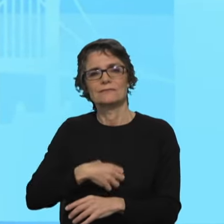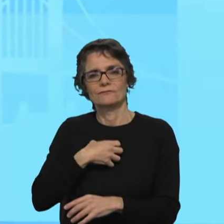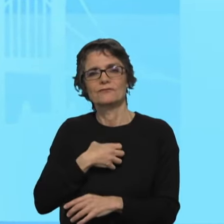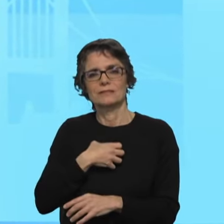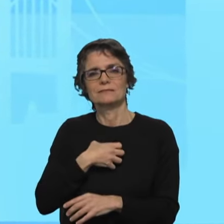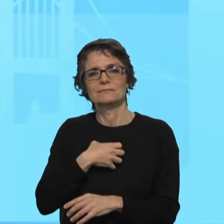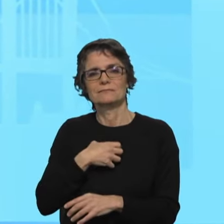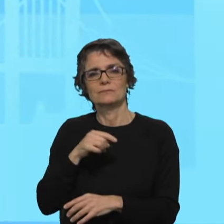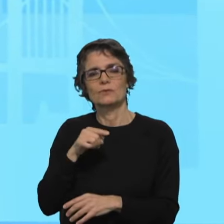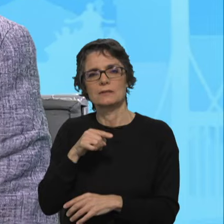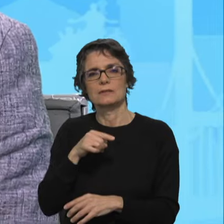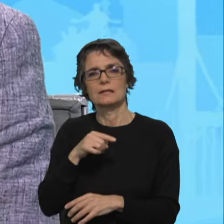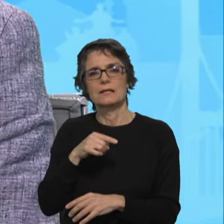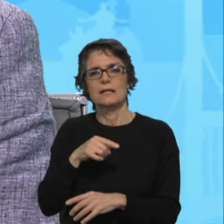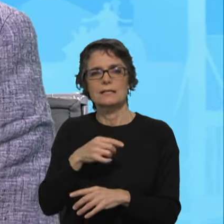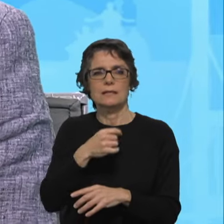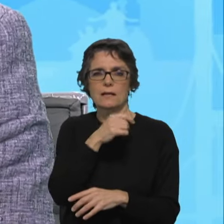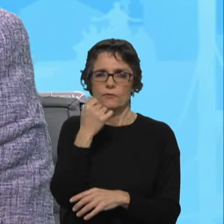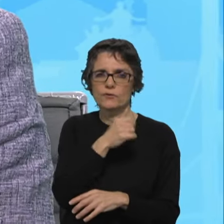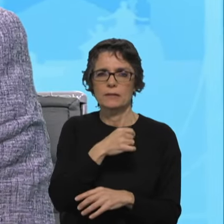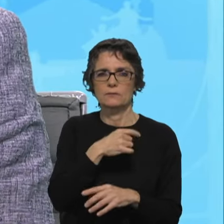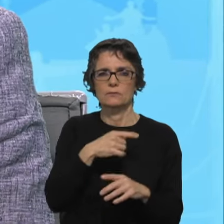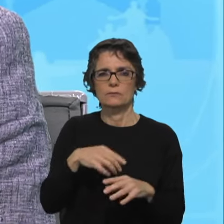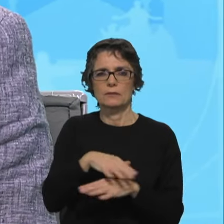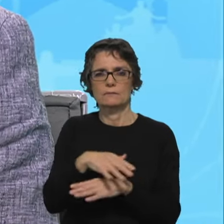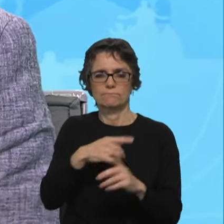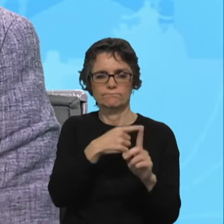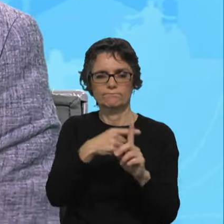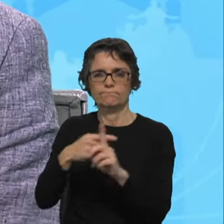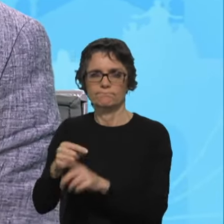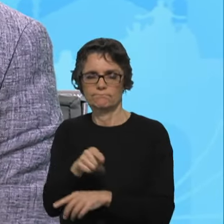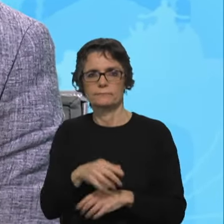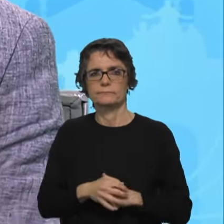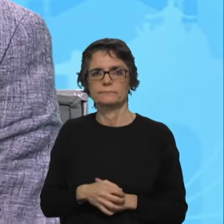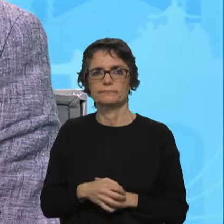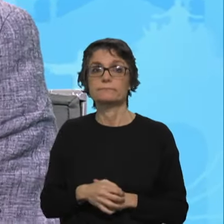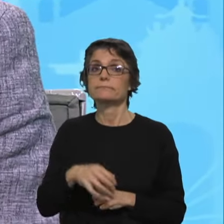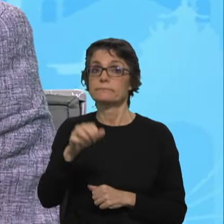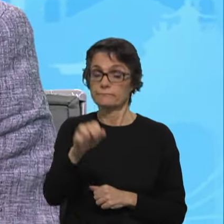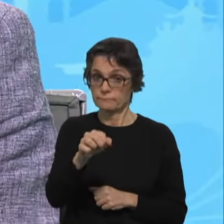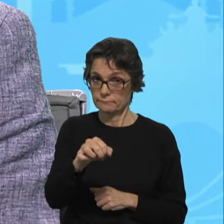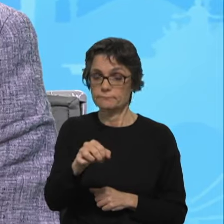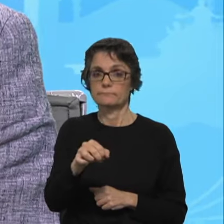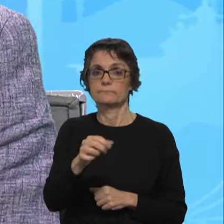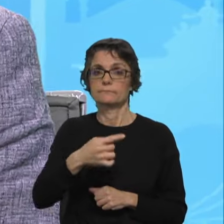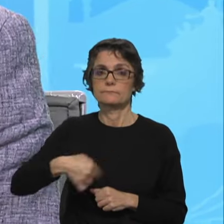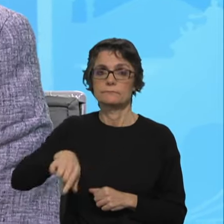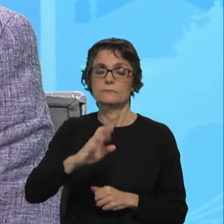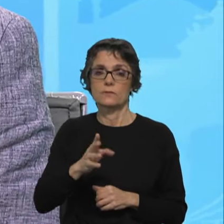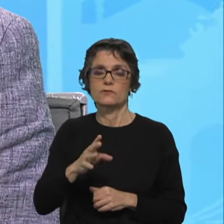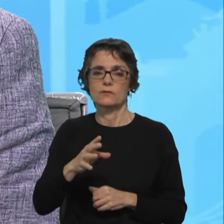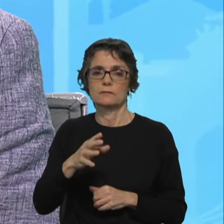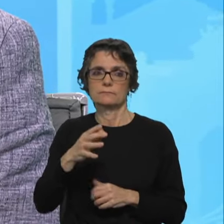e meditativo destes Passos da Paixão. Sim, não obstante a quantidade de gente que tivemos na entrada triunfal,